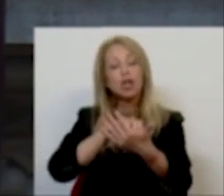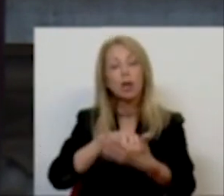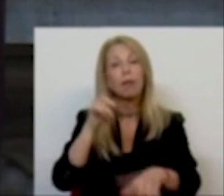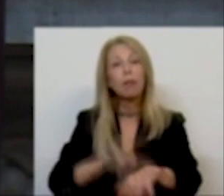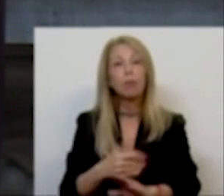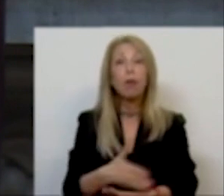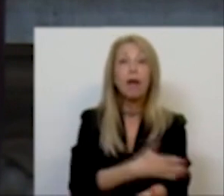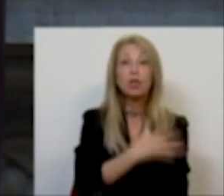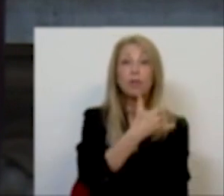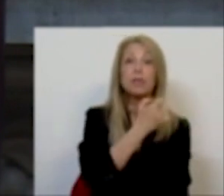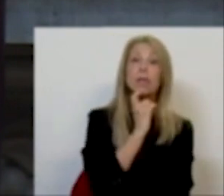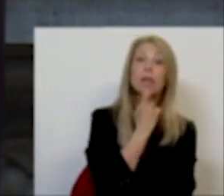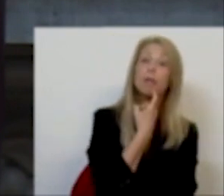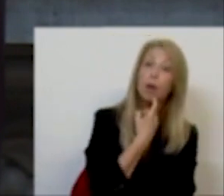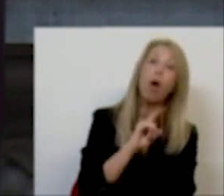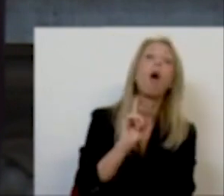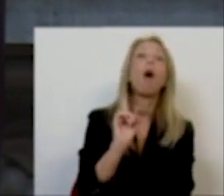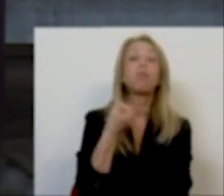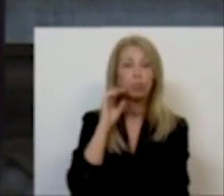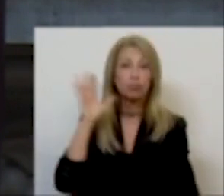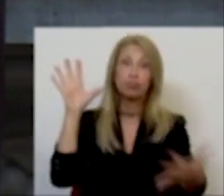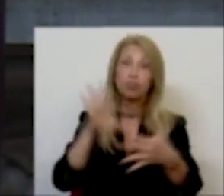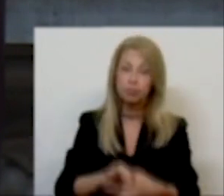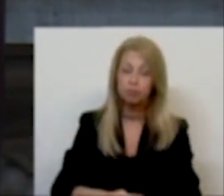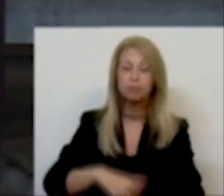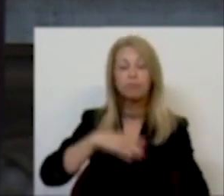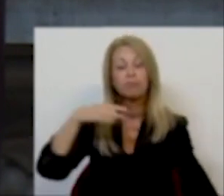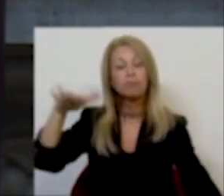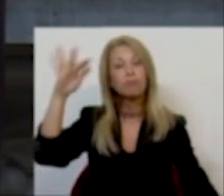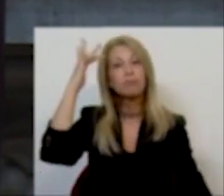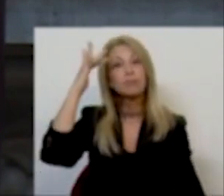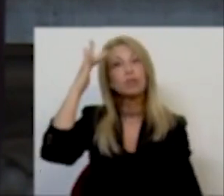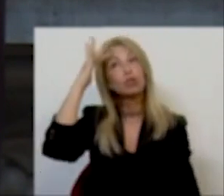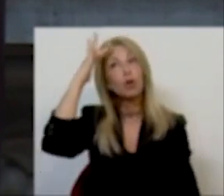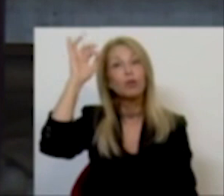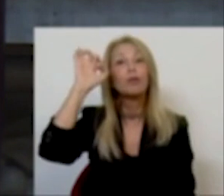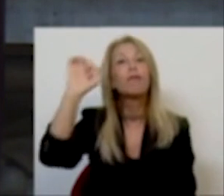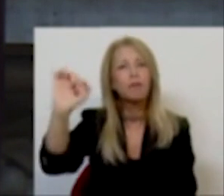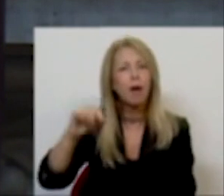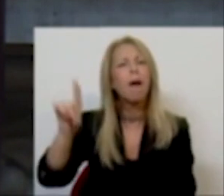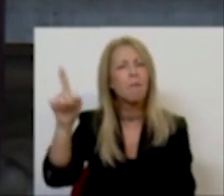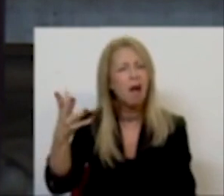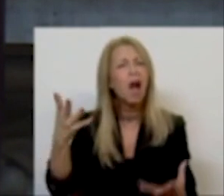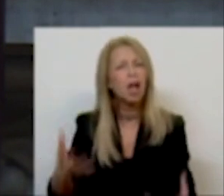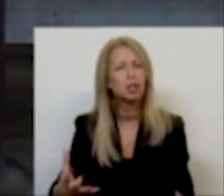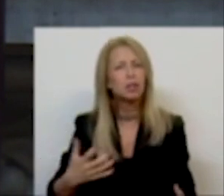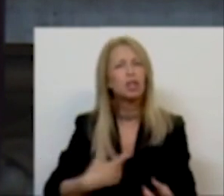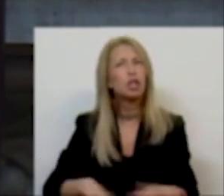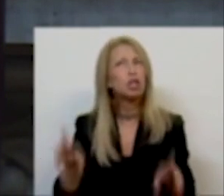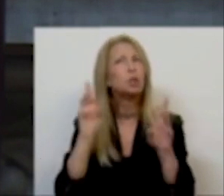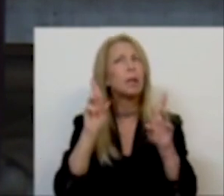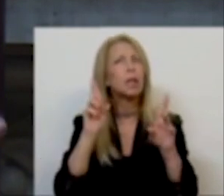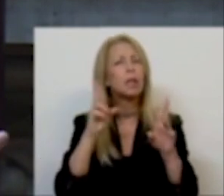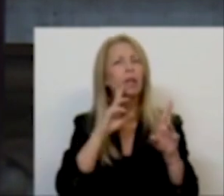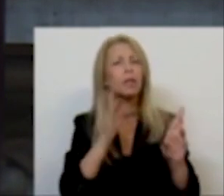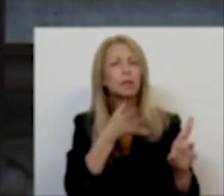corresponderia, se não aos seus sonhos, pelo menos a muitas das suas expectativas e anseios.